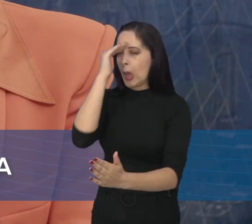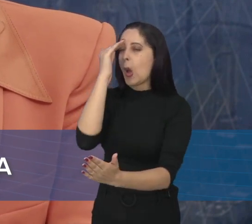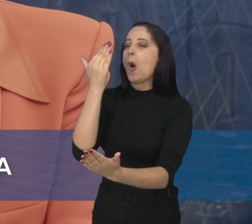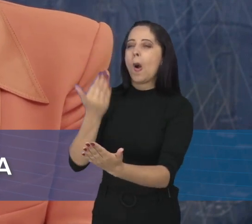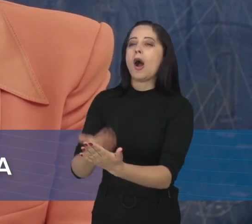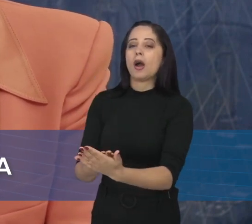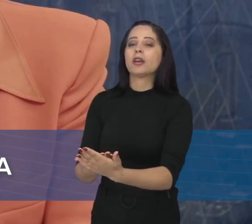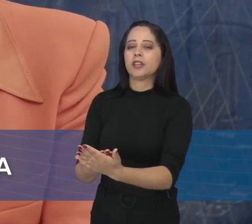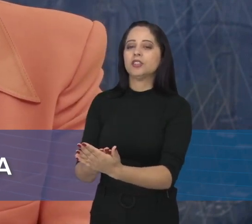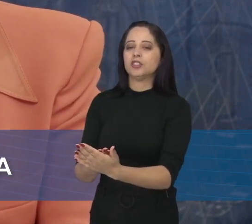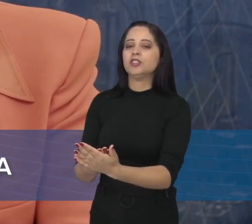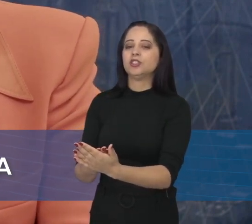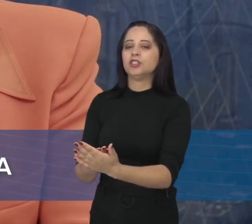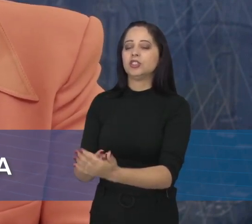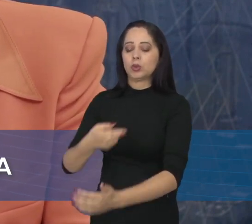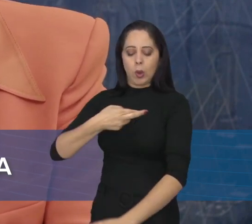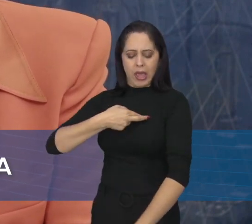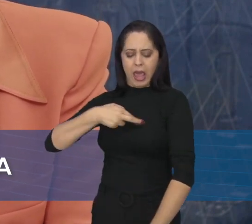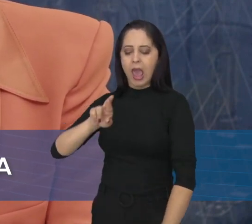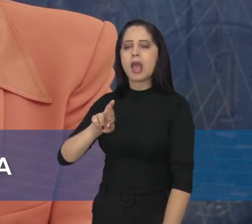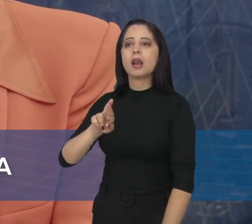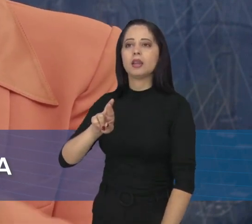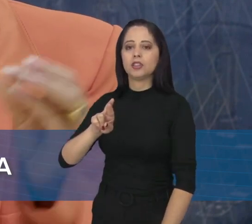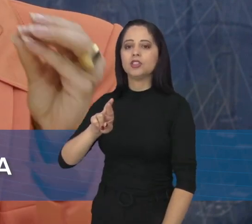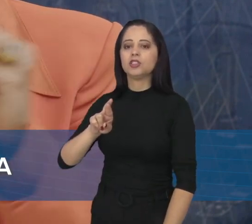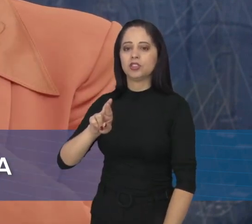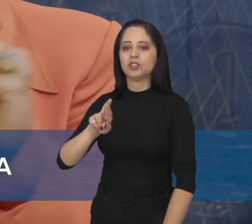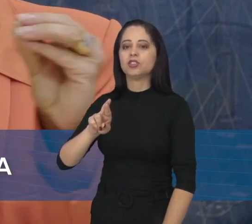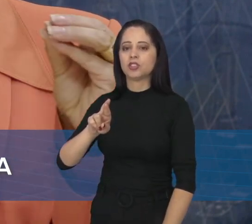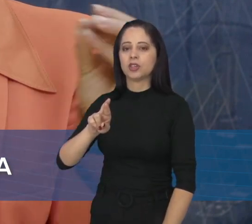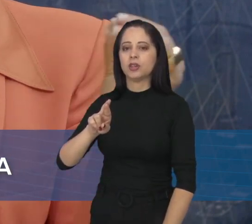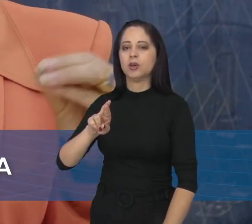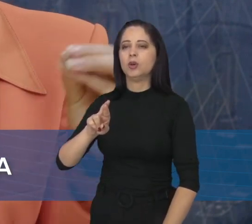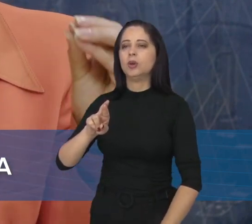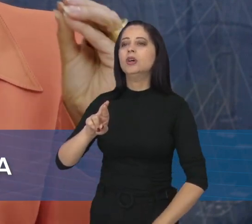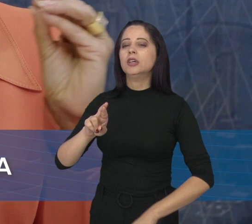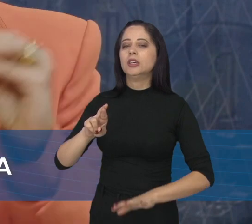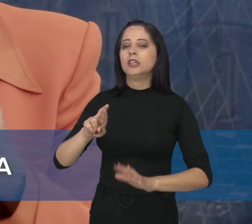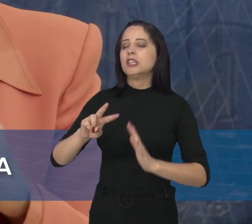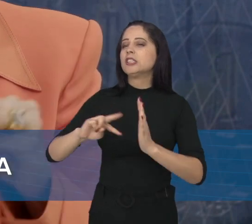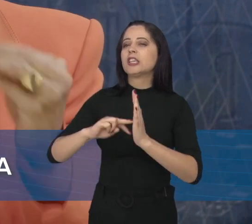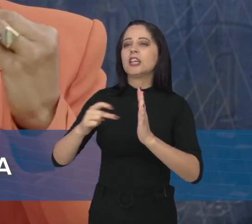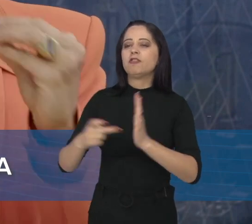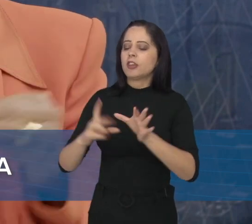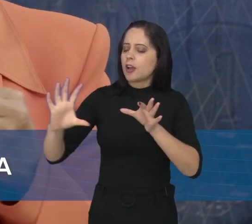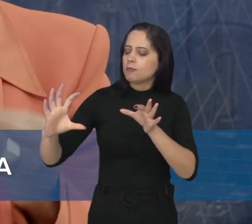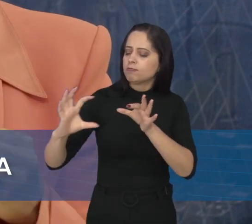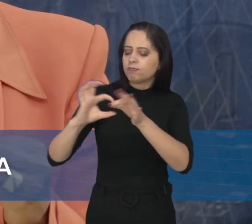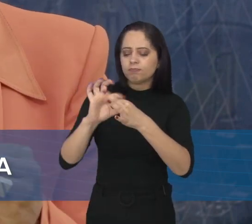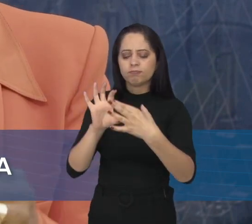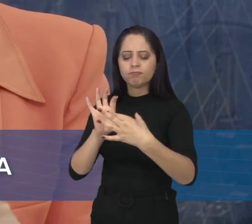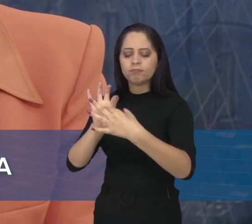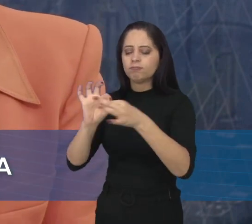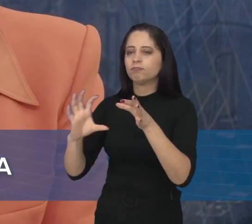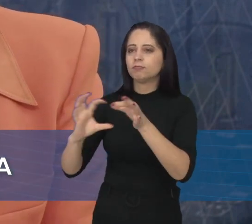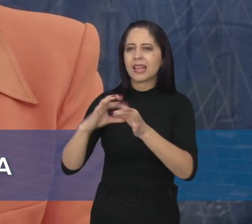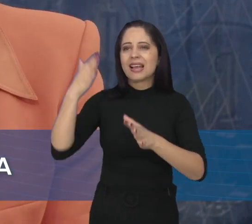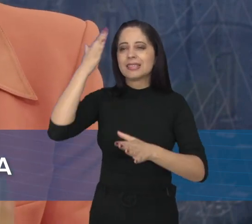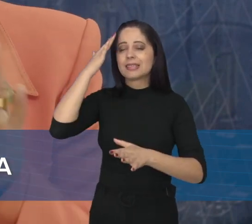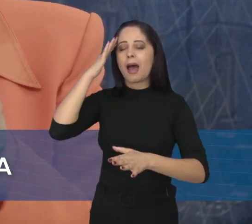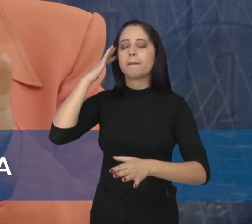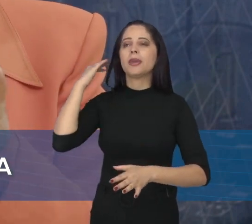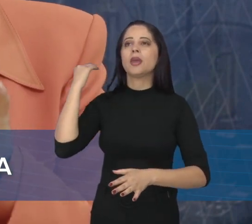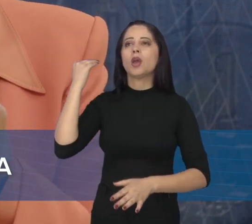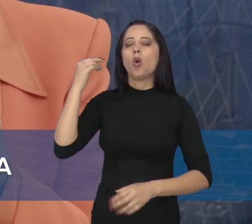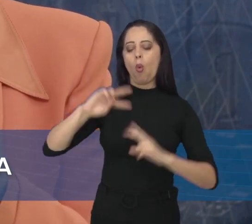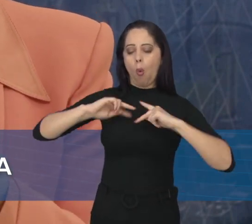que, como conceito de religião, também não só de religar esses pontos e essas perguntas angustiantes humanas, mas